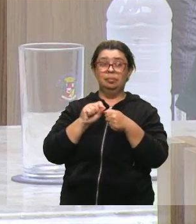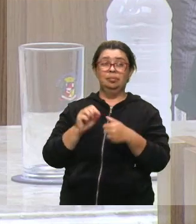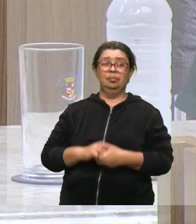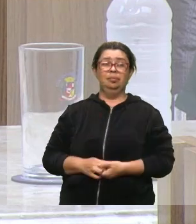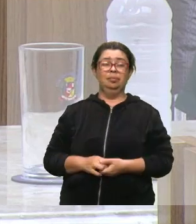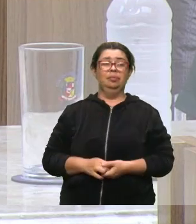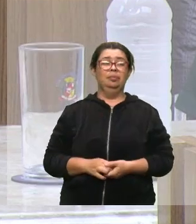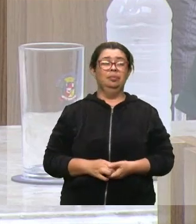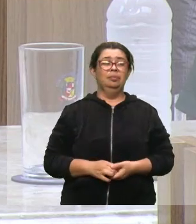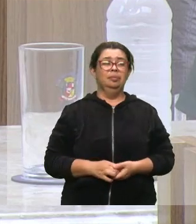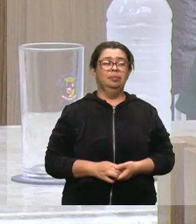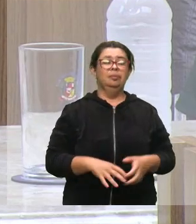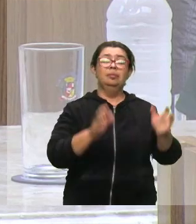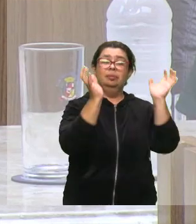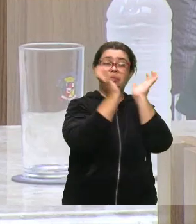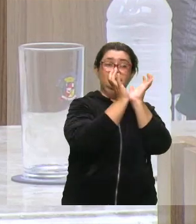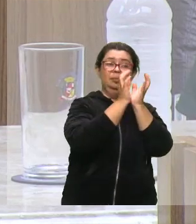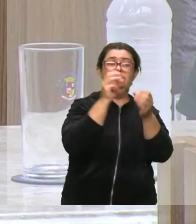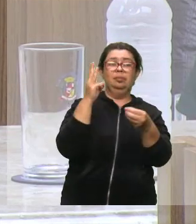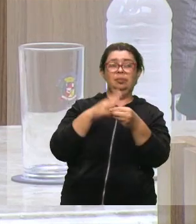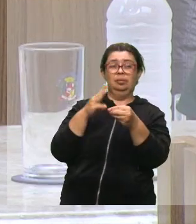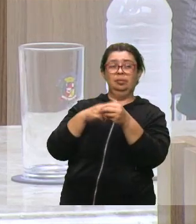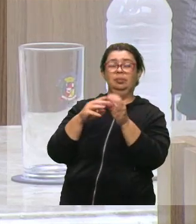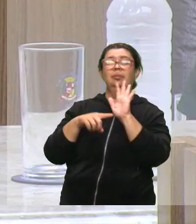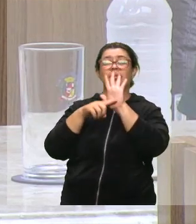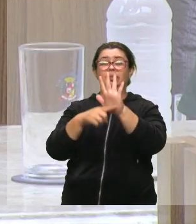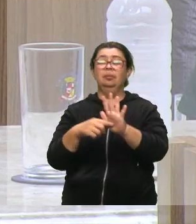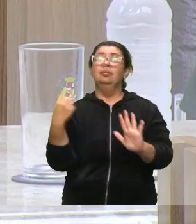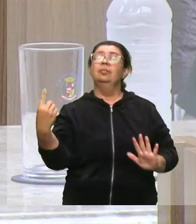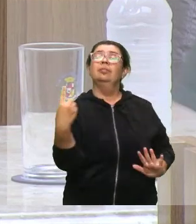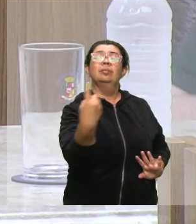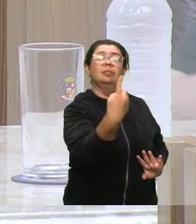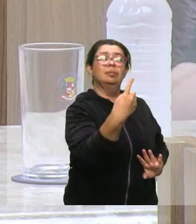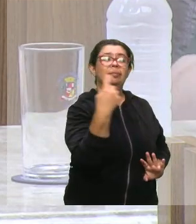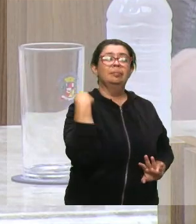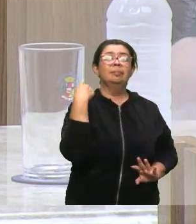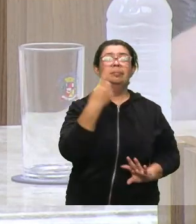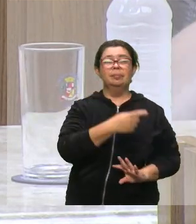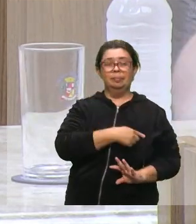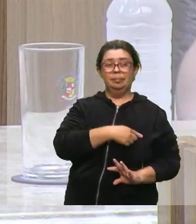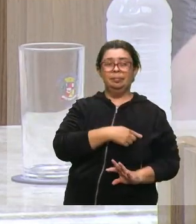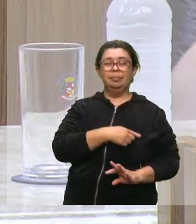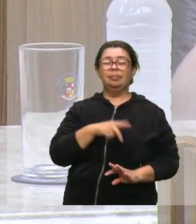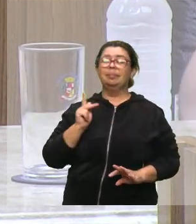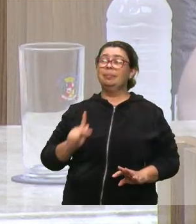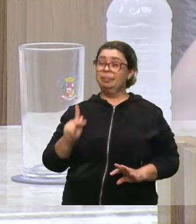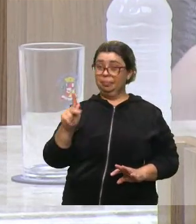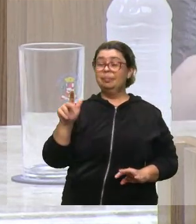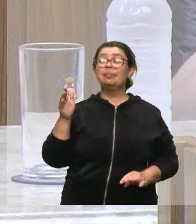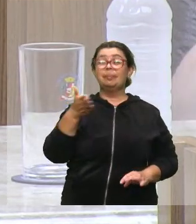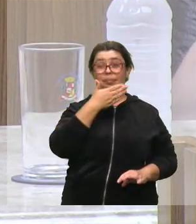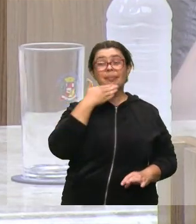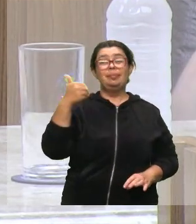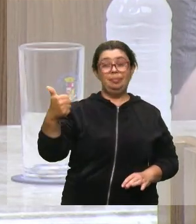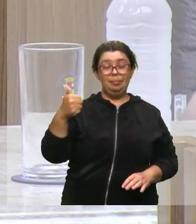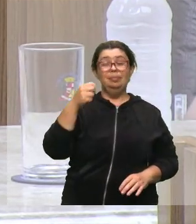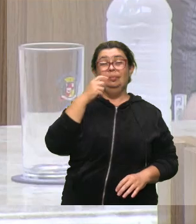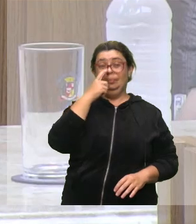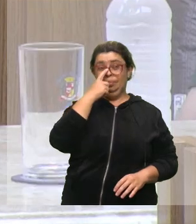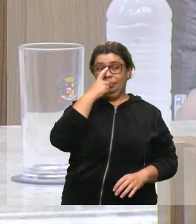conselhos municipais. Né? E, com a ajuda de vocês, nós vamos ter cada vez mais força para que isso